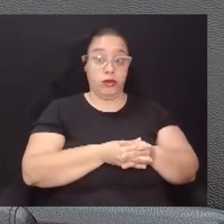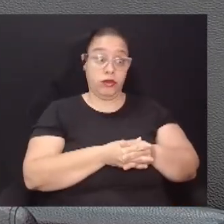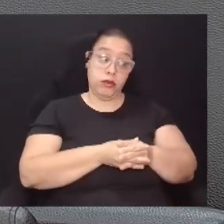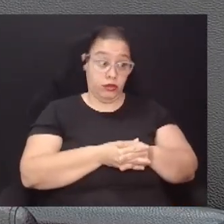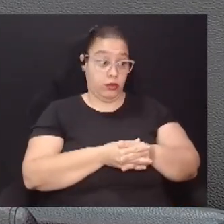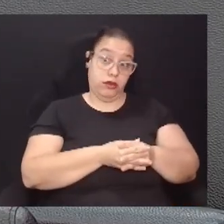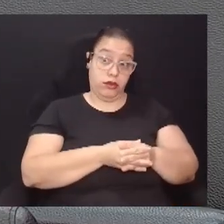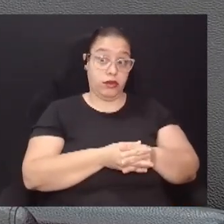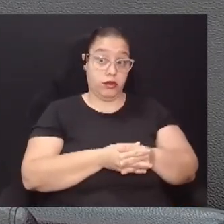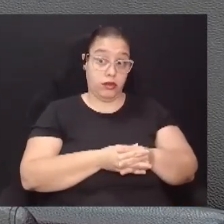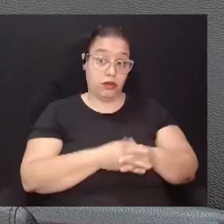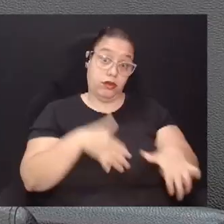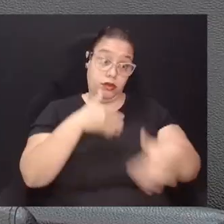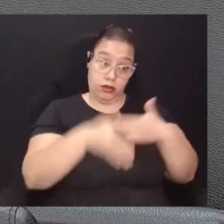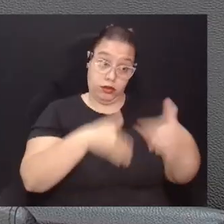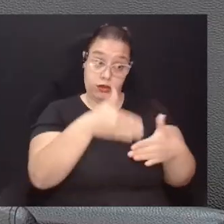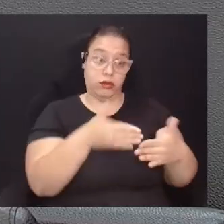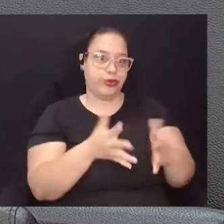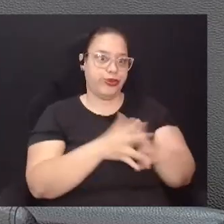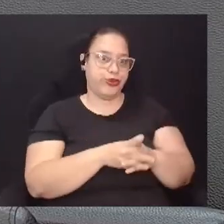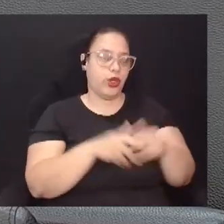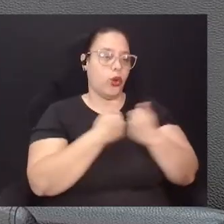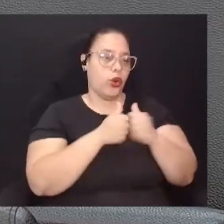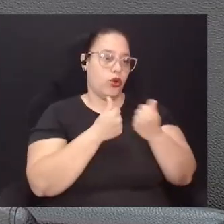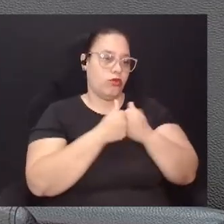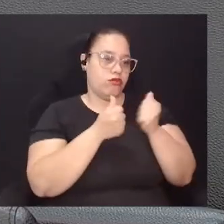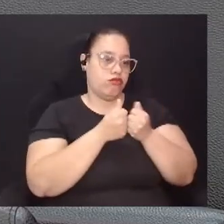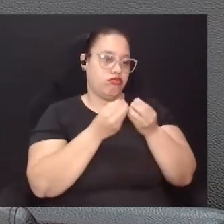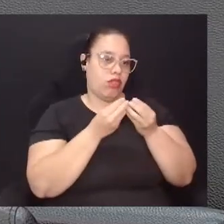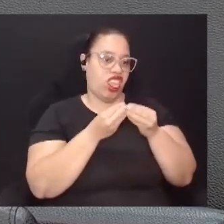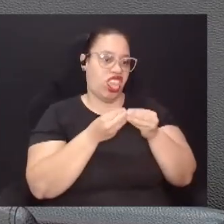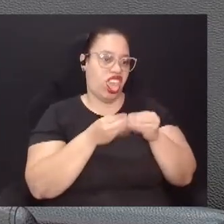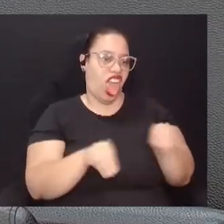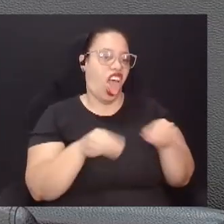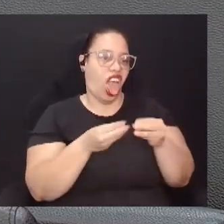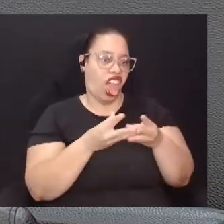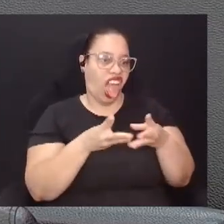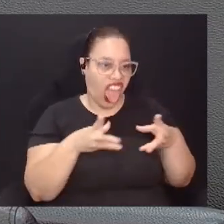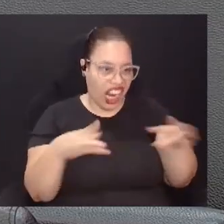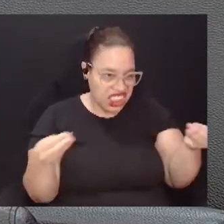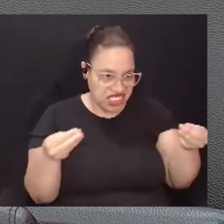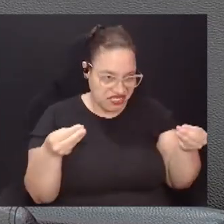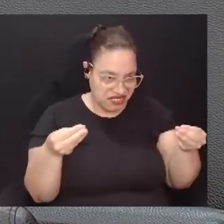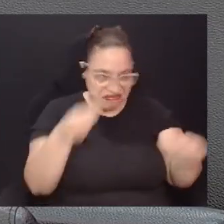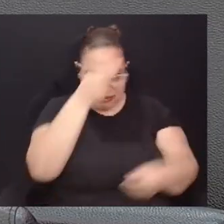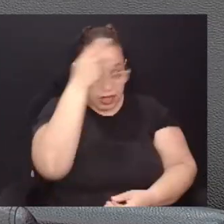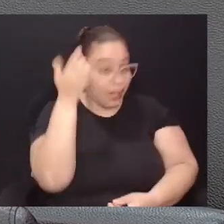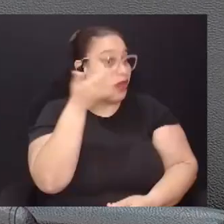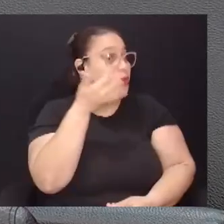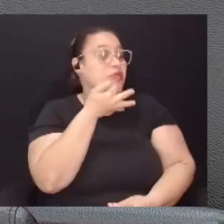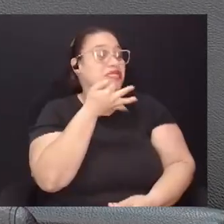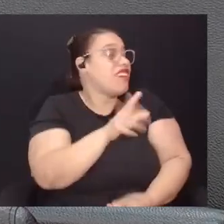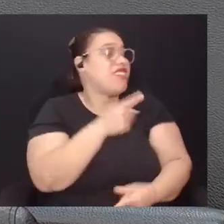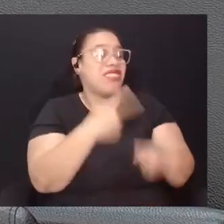está hoje, né, num processo que a gente está tendo um transporte público extremamente sucateado na cidade de Campinas, e muitas pessoas